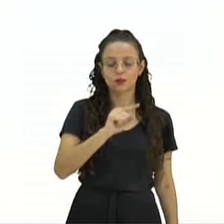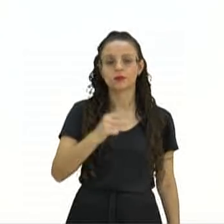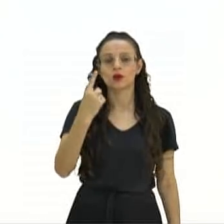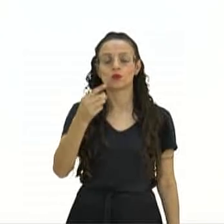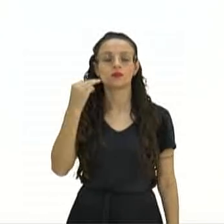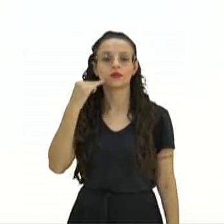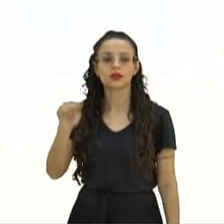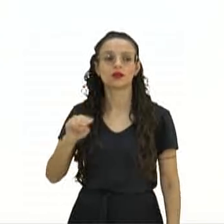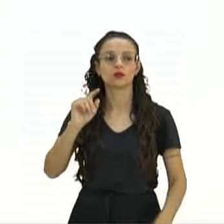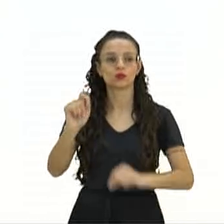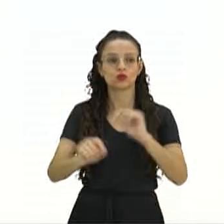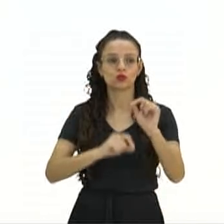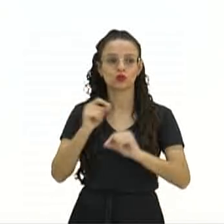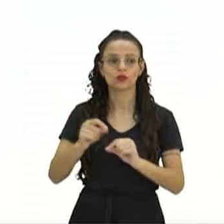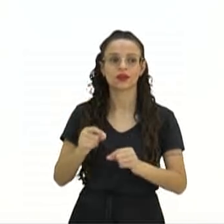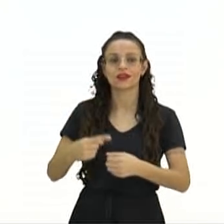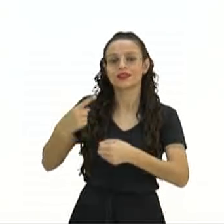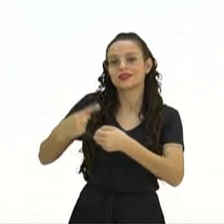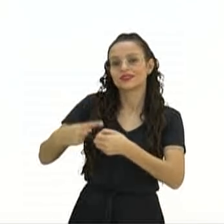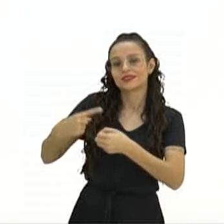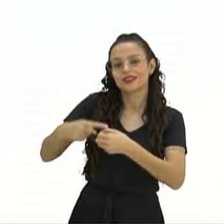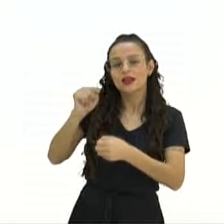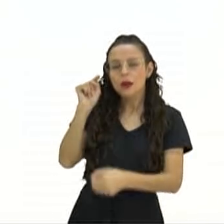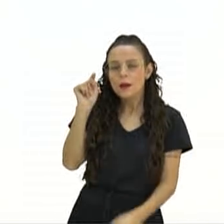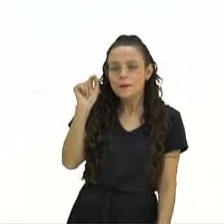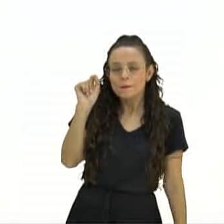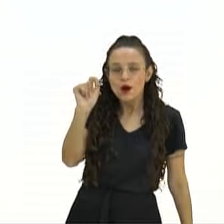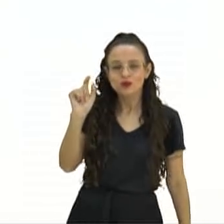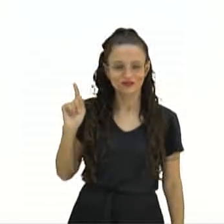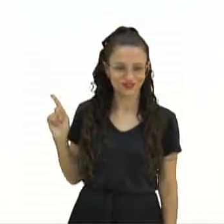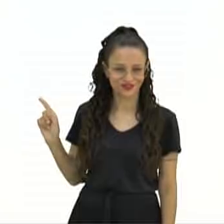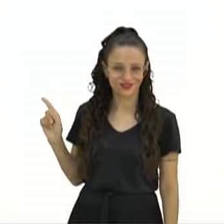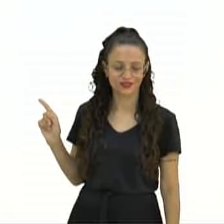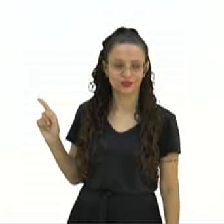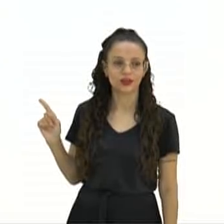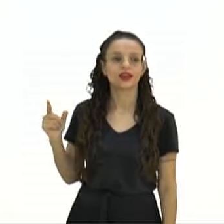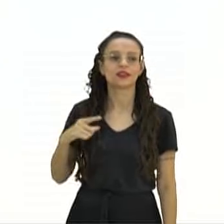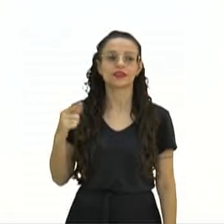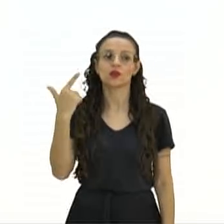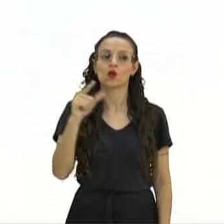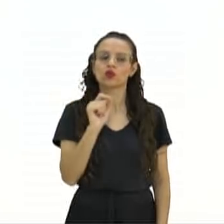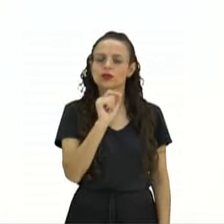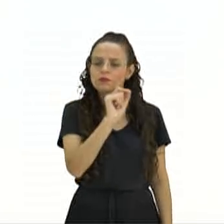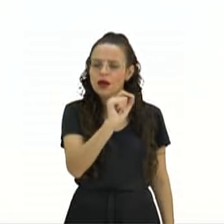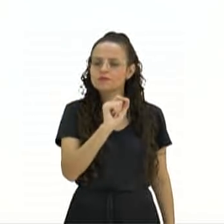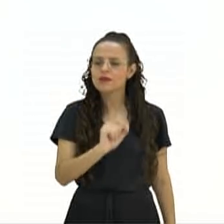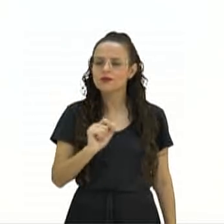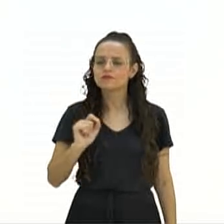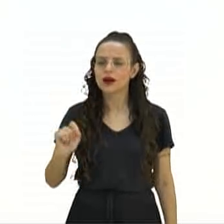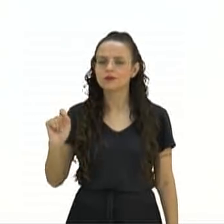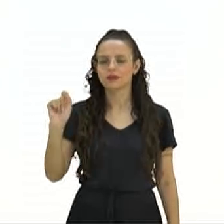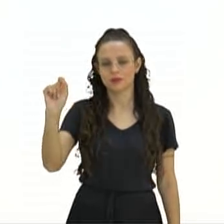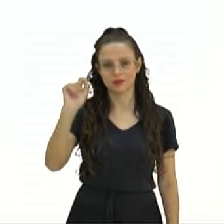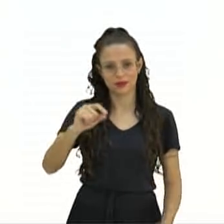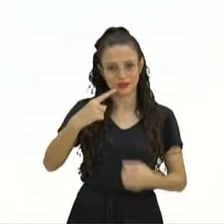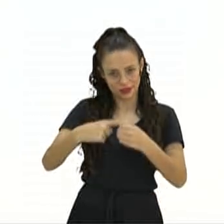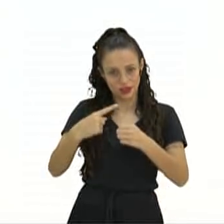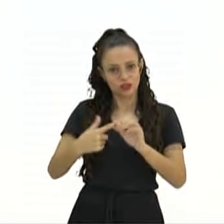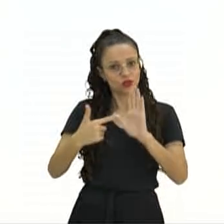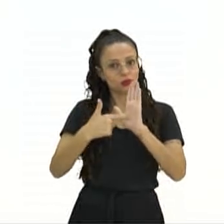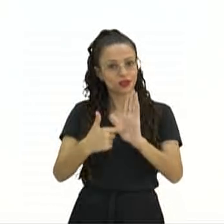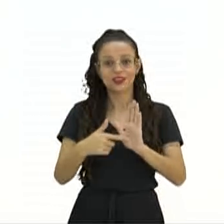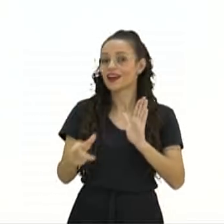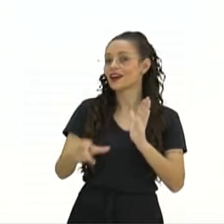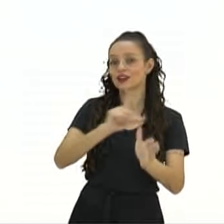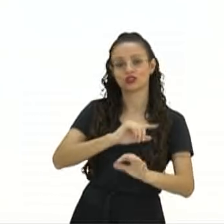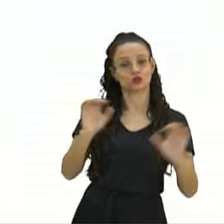eu vou ter o quê? Cornélio Procópio é um pontinho ali. E aí eu vou ter outras cidades, inclusive, aparecendo nessa escala, que na